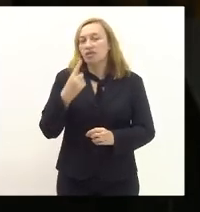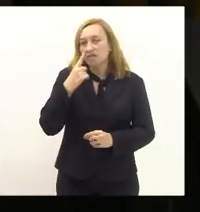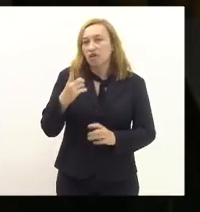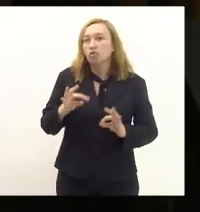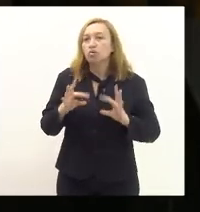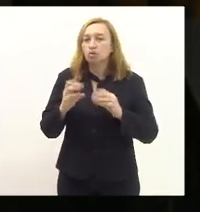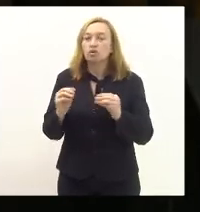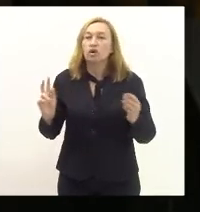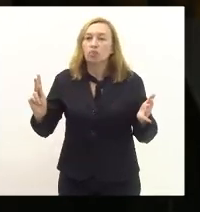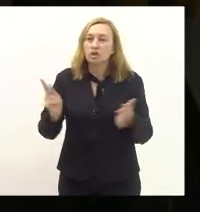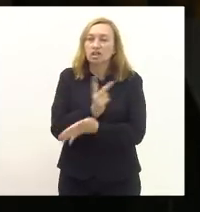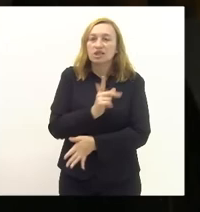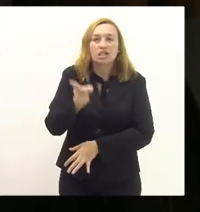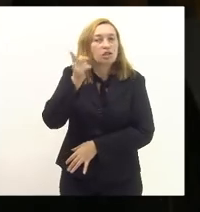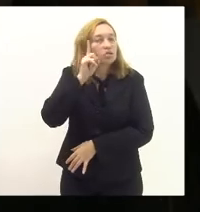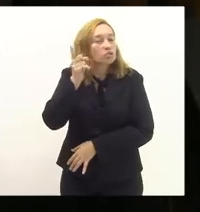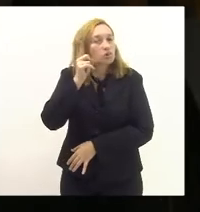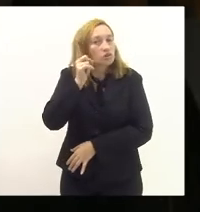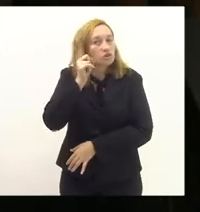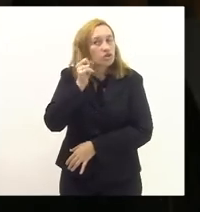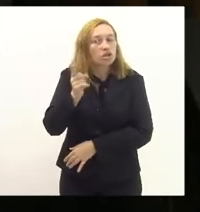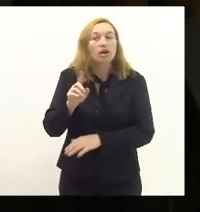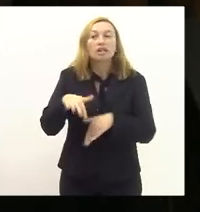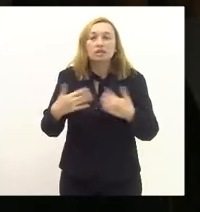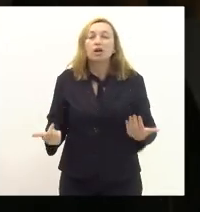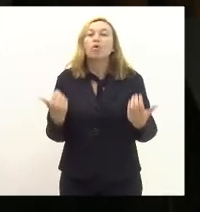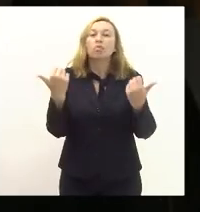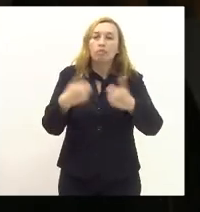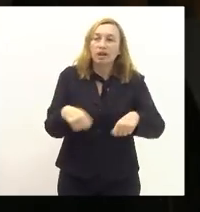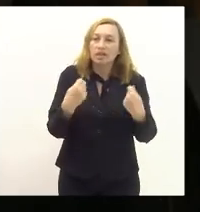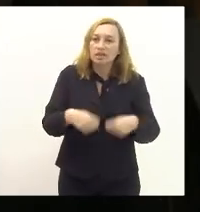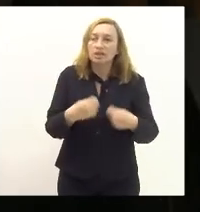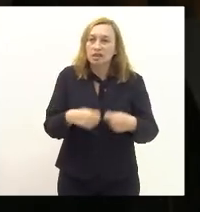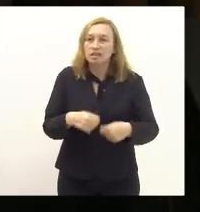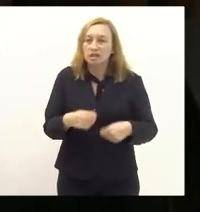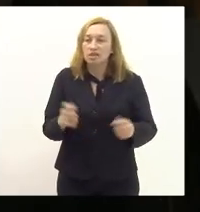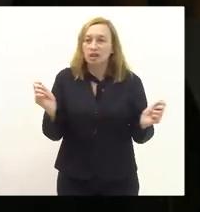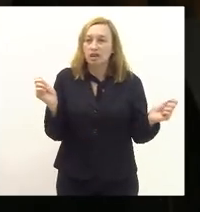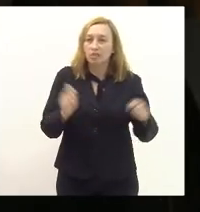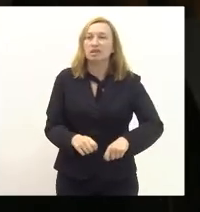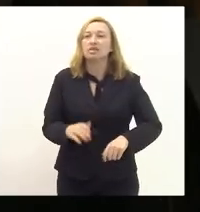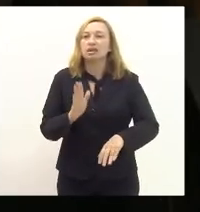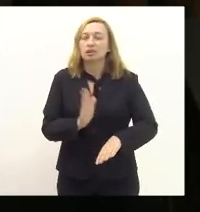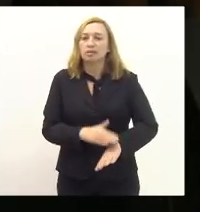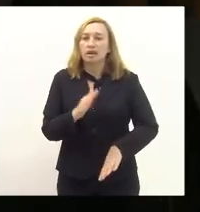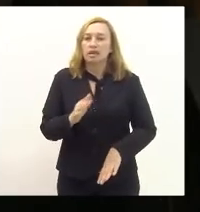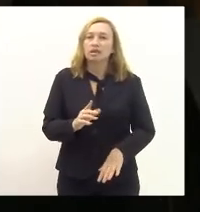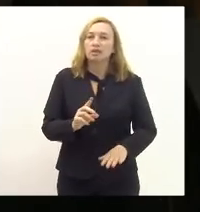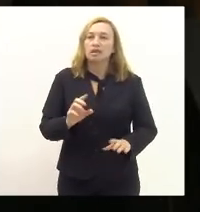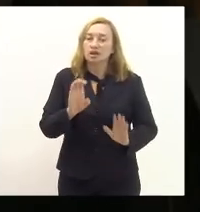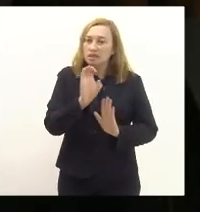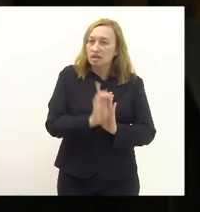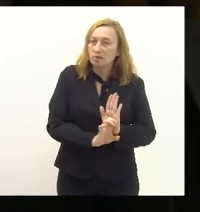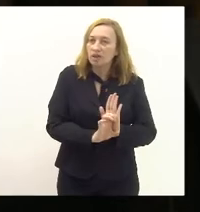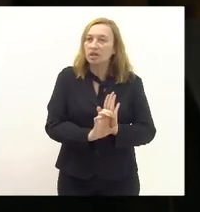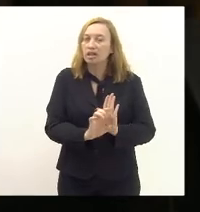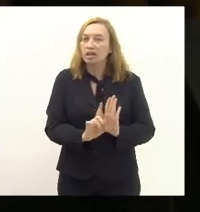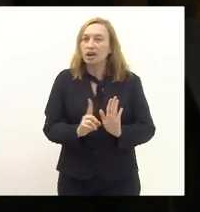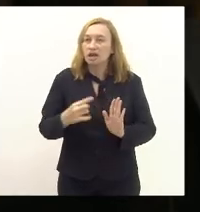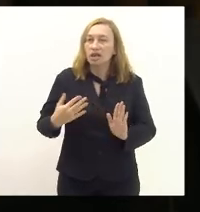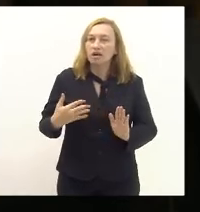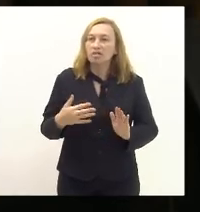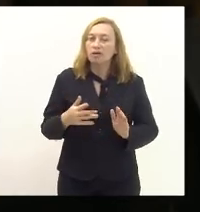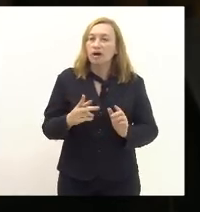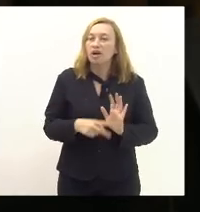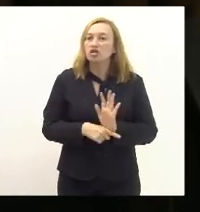nas costas de diversas demandas. Então, a gente precisa ter uma maior capacidade. E essa emenda, ela vem para